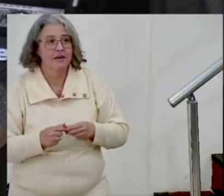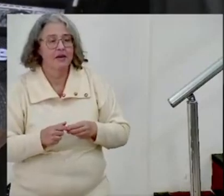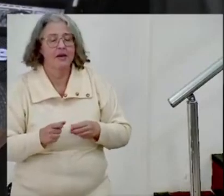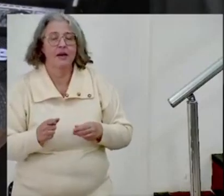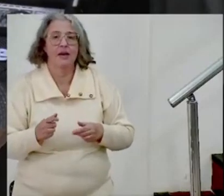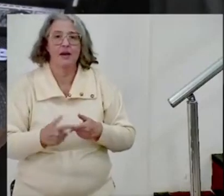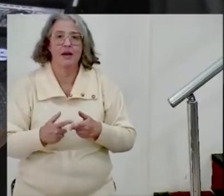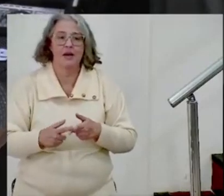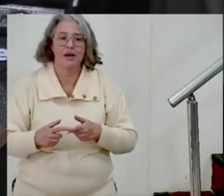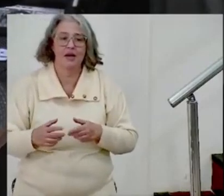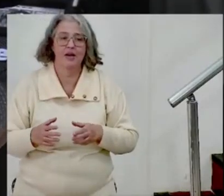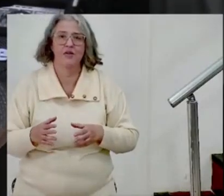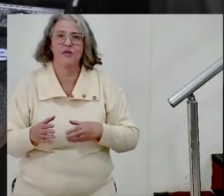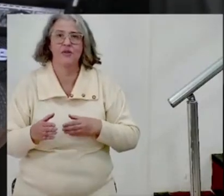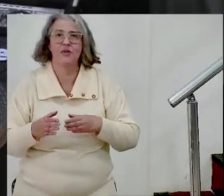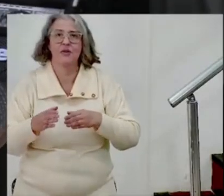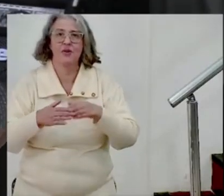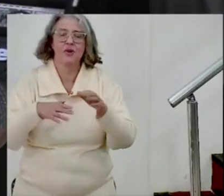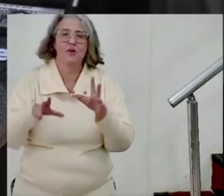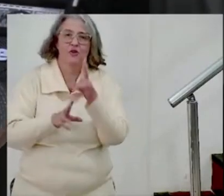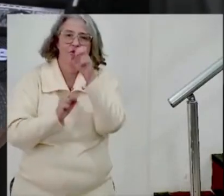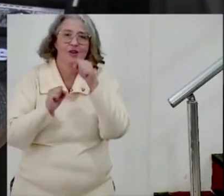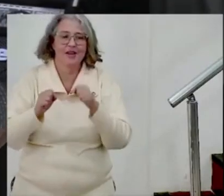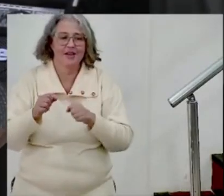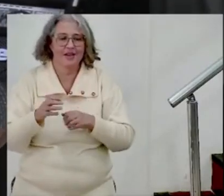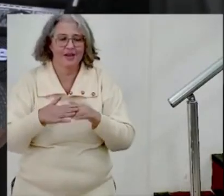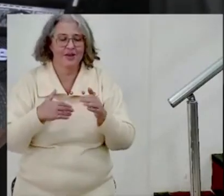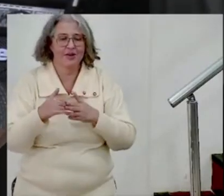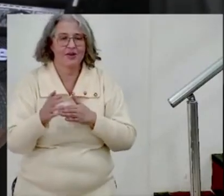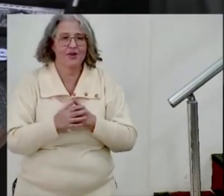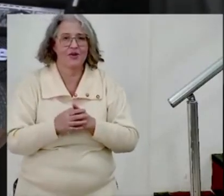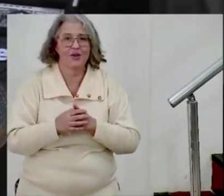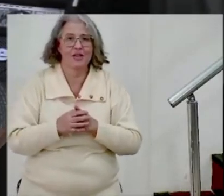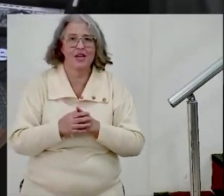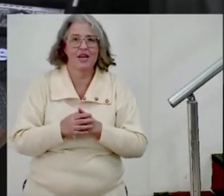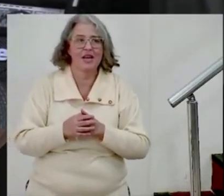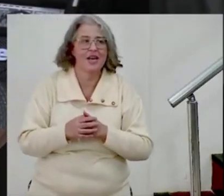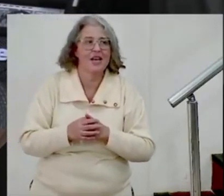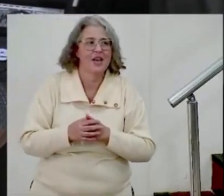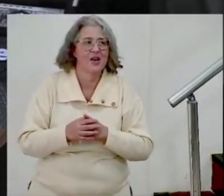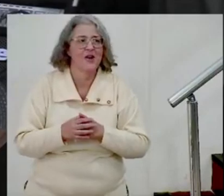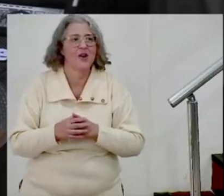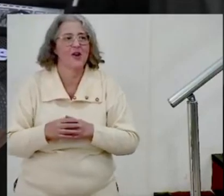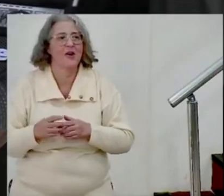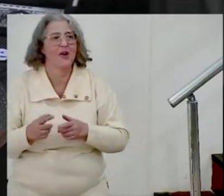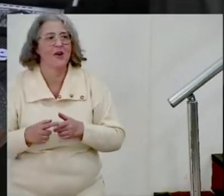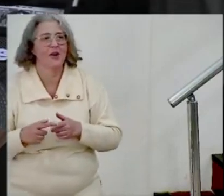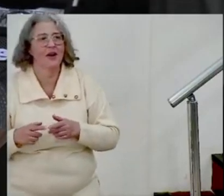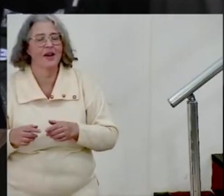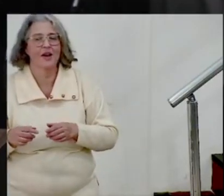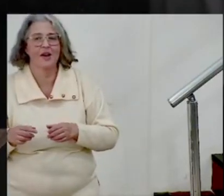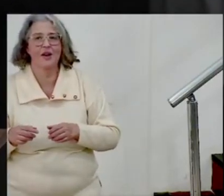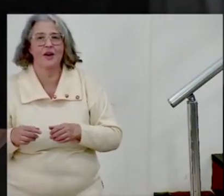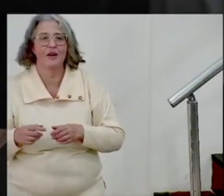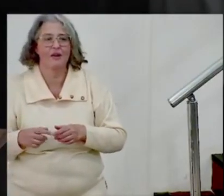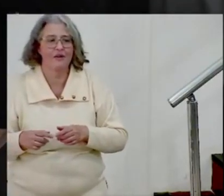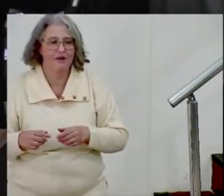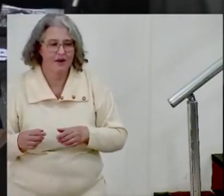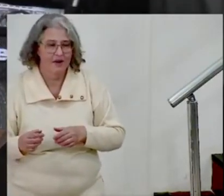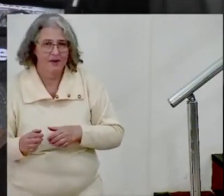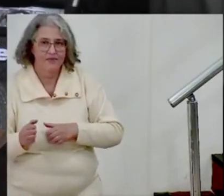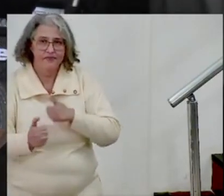fortificadas, suas fortalezas muradas. Eu o fiz prisioneiro em Jerusalém, sua residência real, como um pássaro numa gaiola. Tá